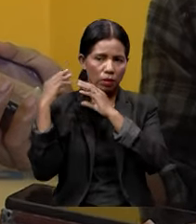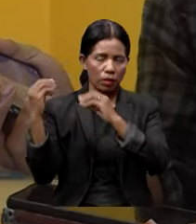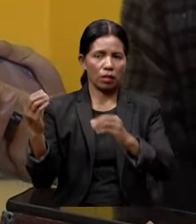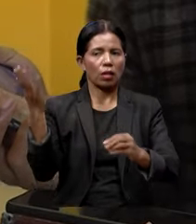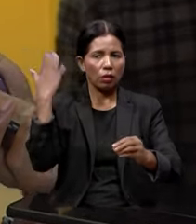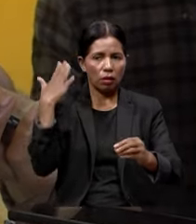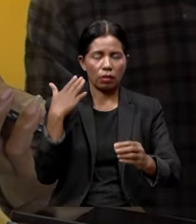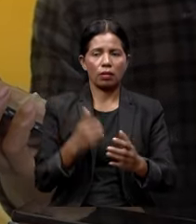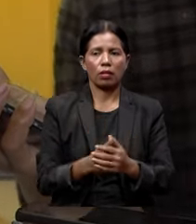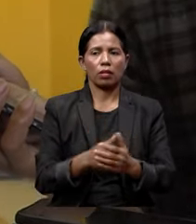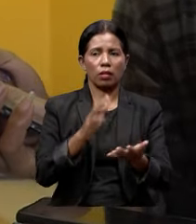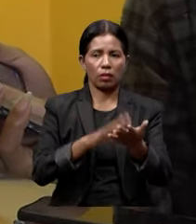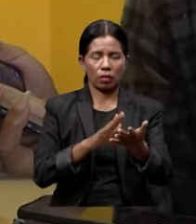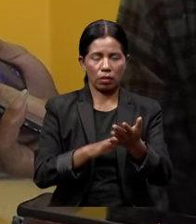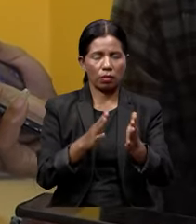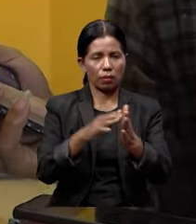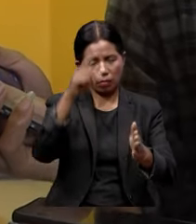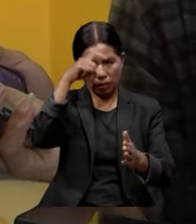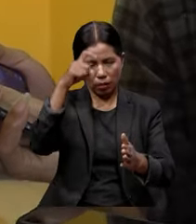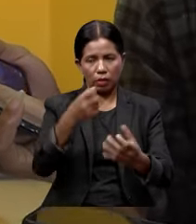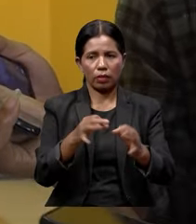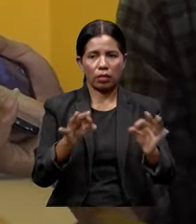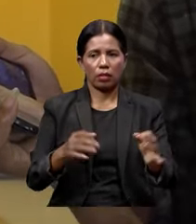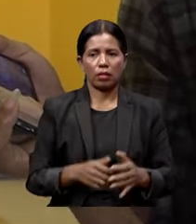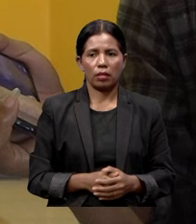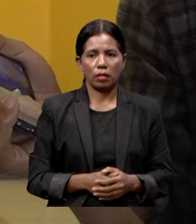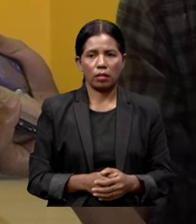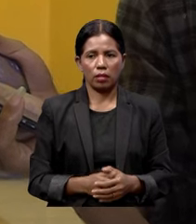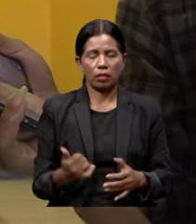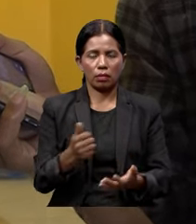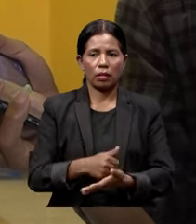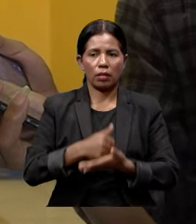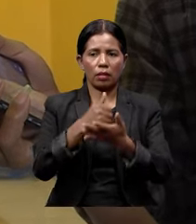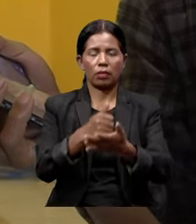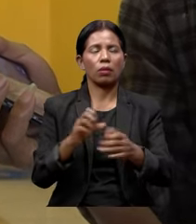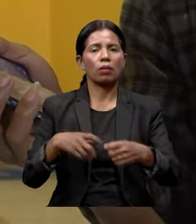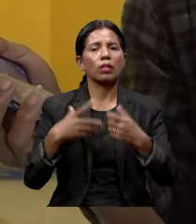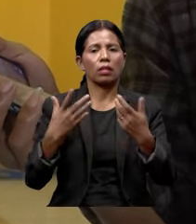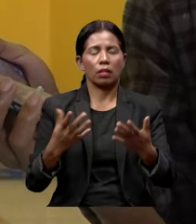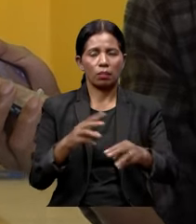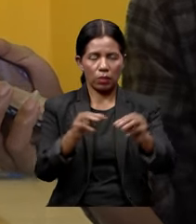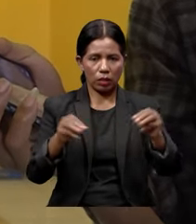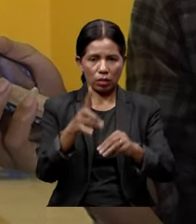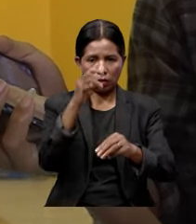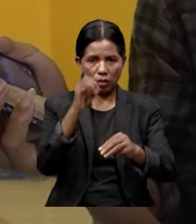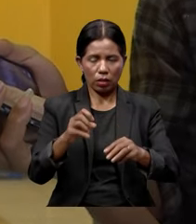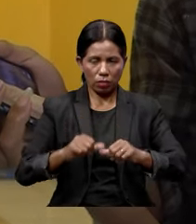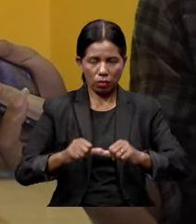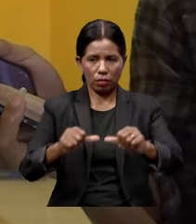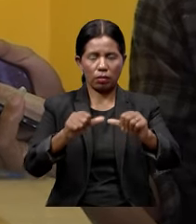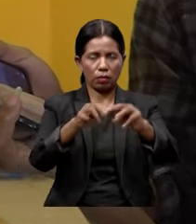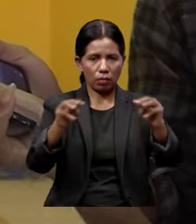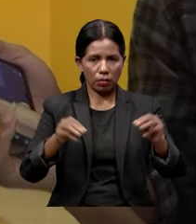coluca escola, bot, uma Tenex ona. Nem é, Sira pela ajuda, a nossa marca município dele, pela laboem, o dia